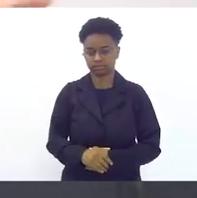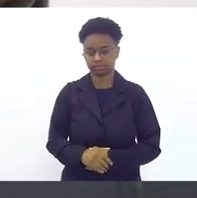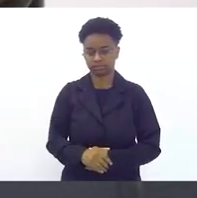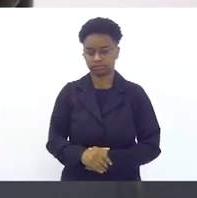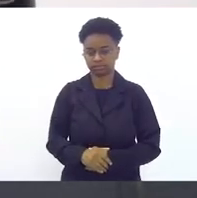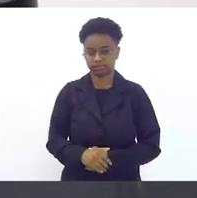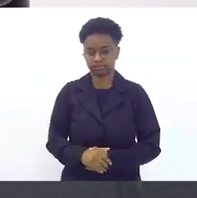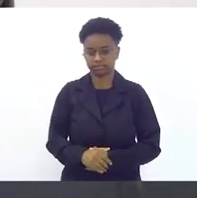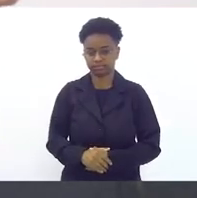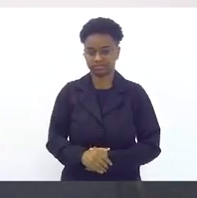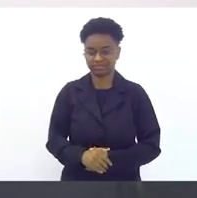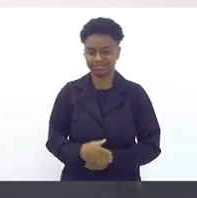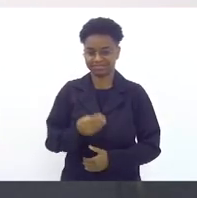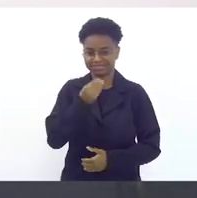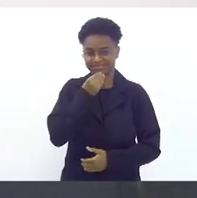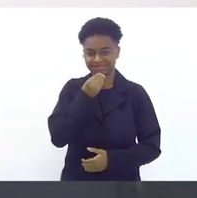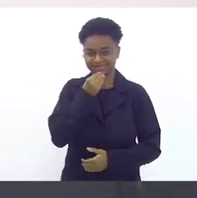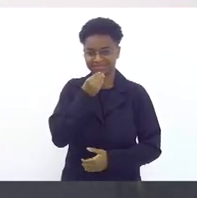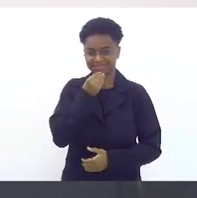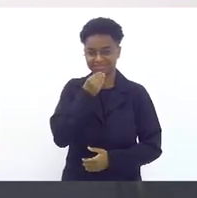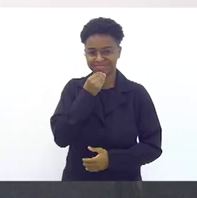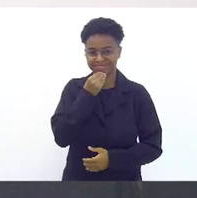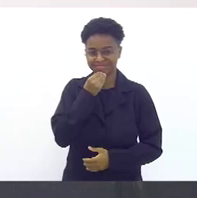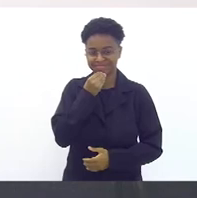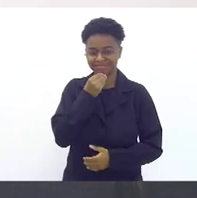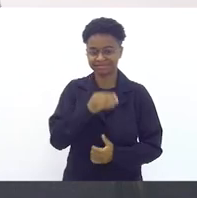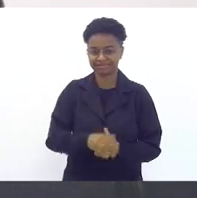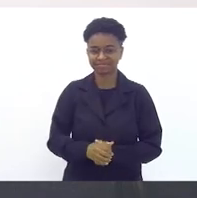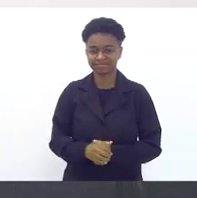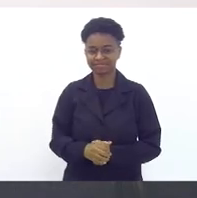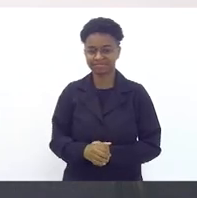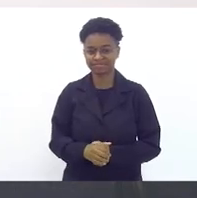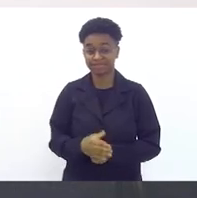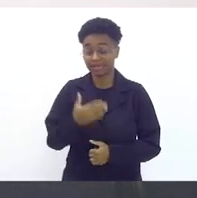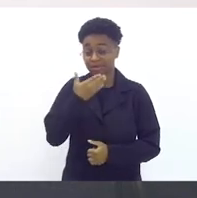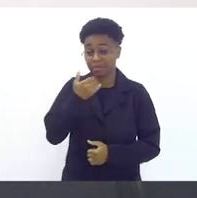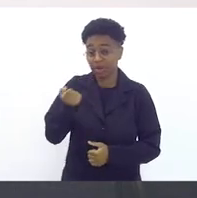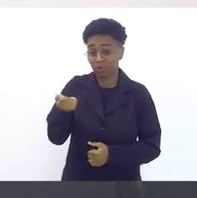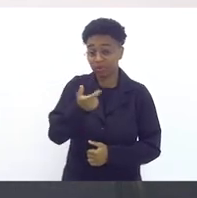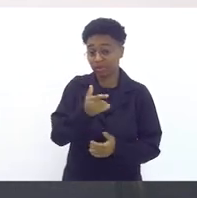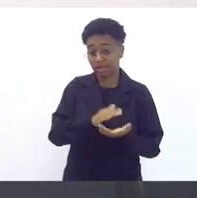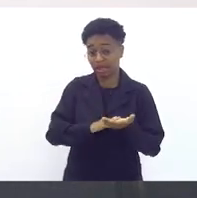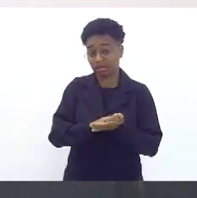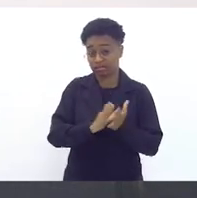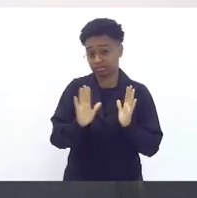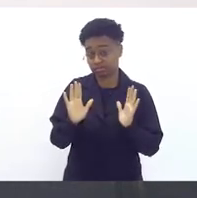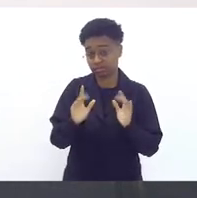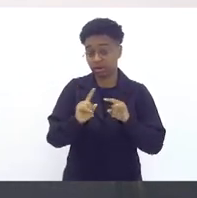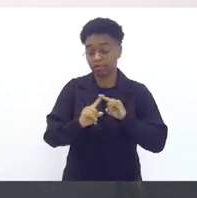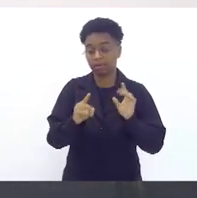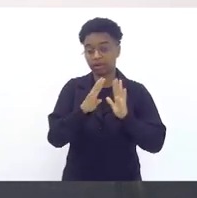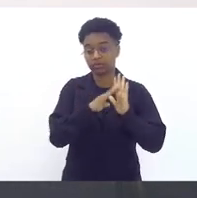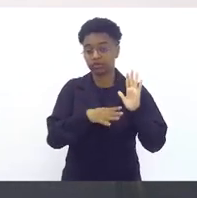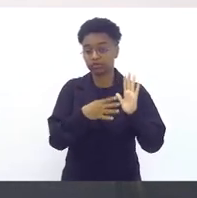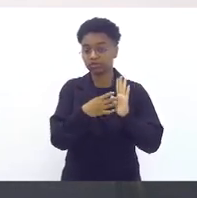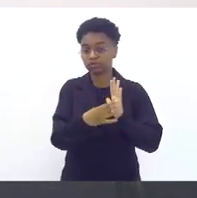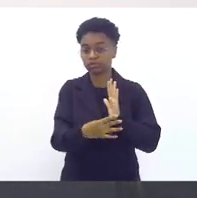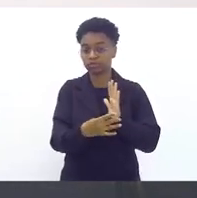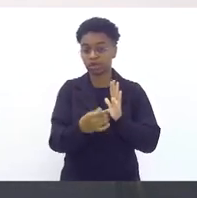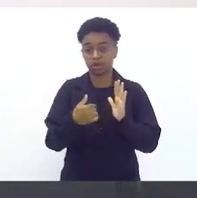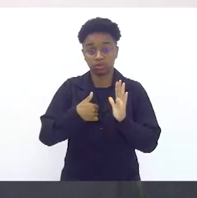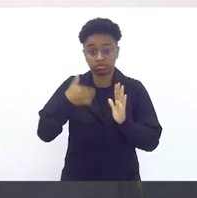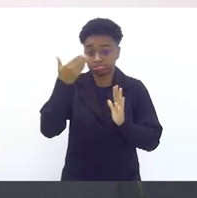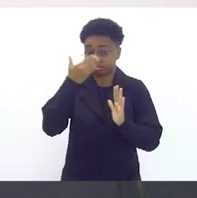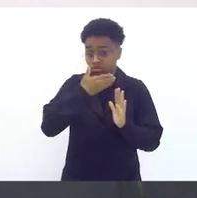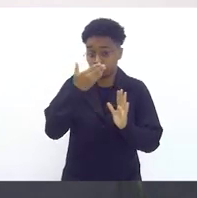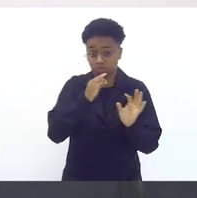E, evidentemente, melhor isso do que nada. Cronograma que jamais eu vi